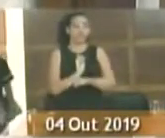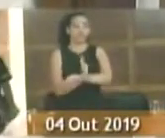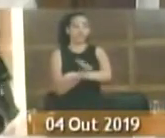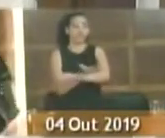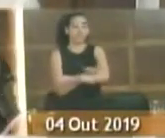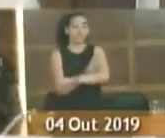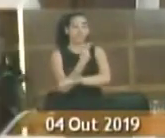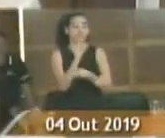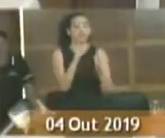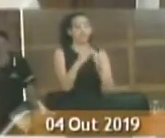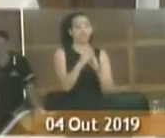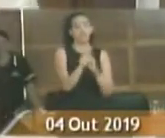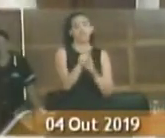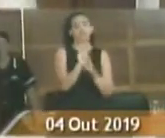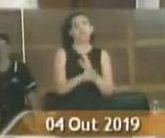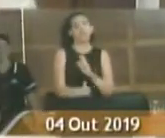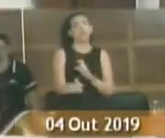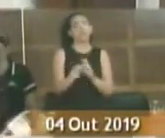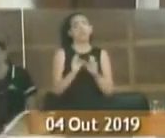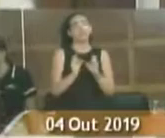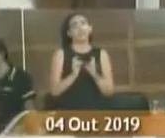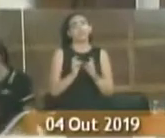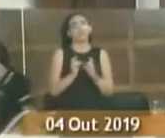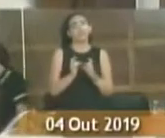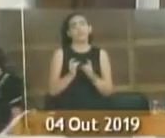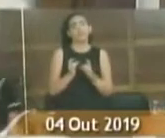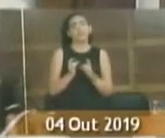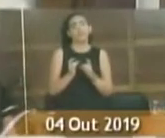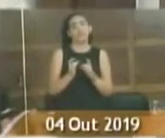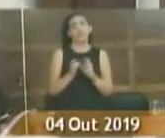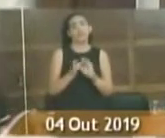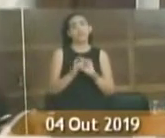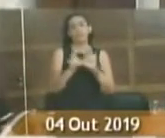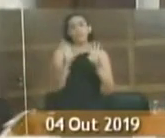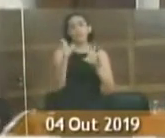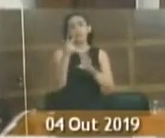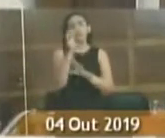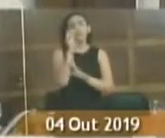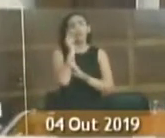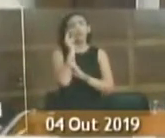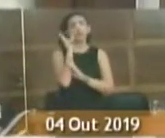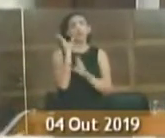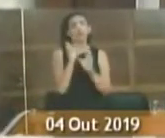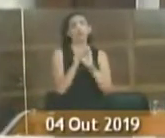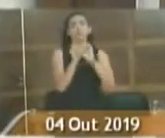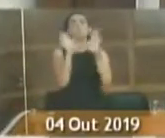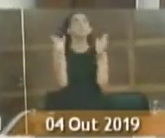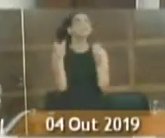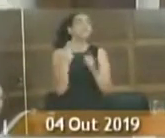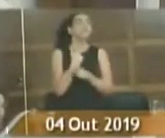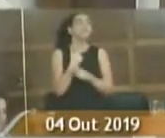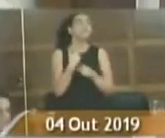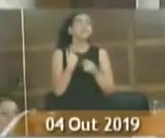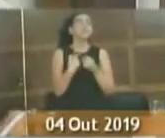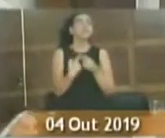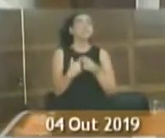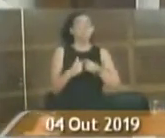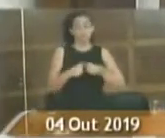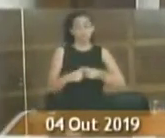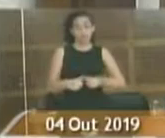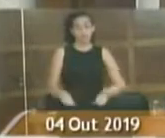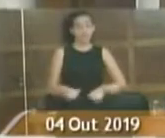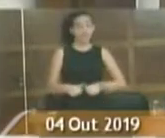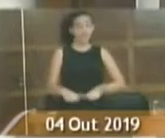e você continua deixando o seu gatinho solto, livre. Não pode, por quê? Fica aquela contaminação